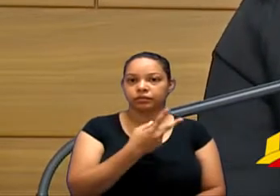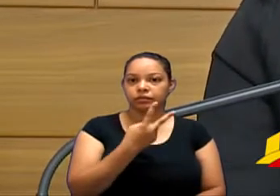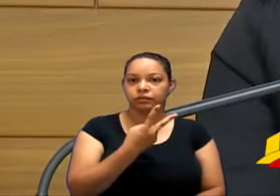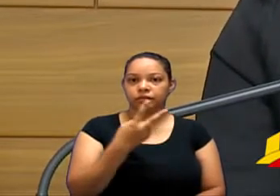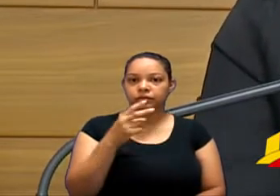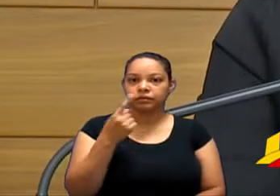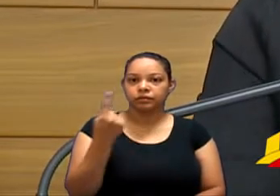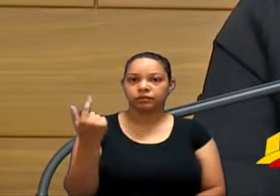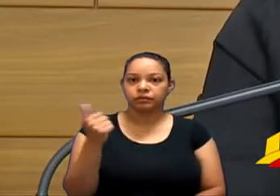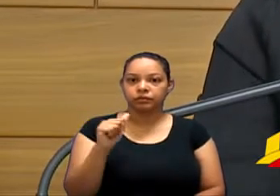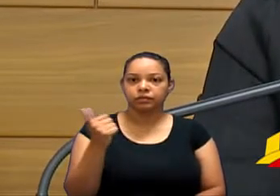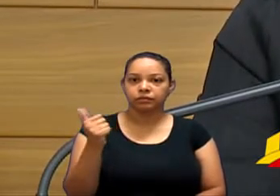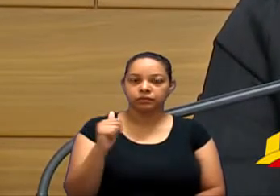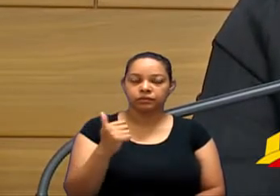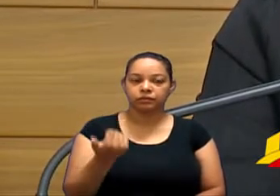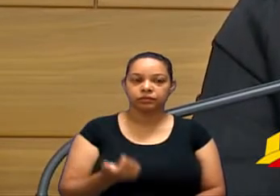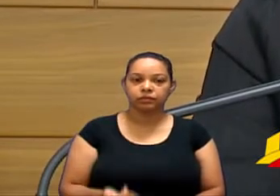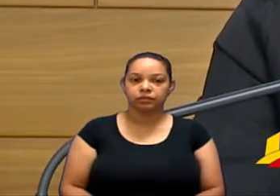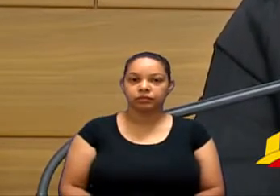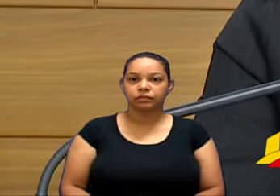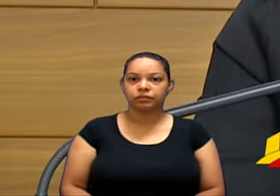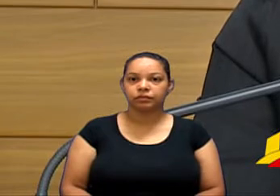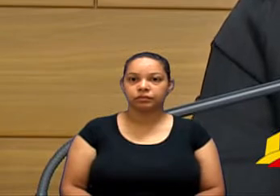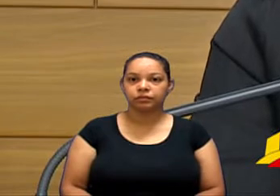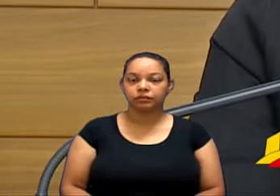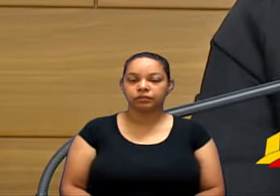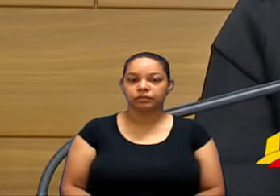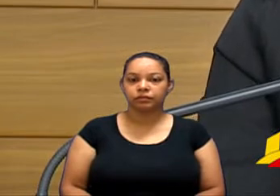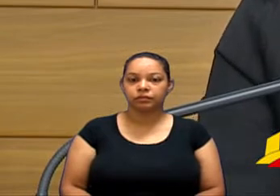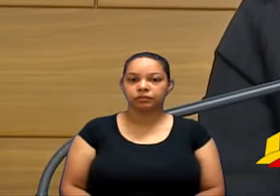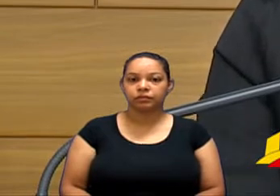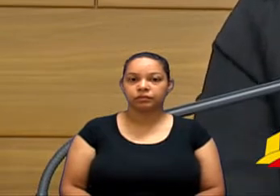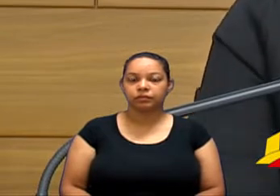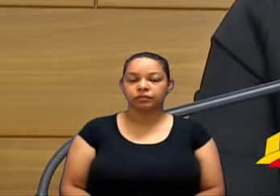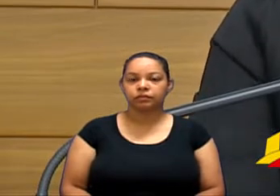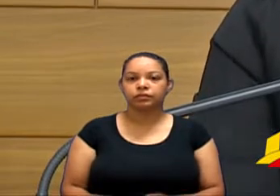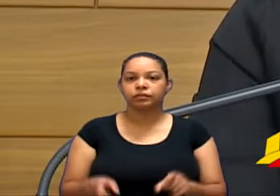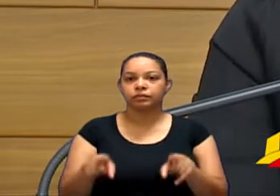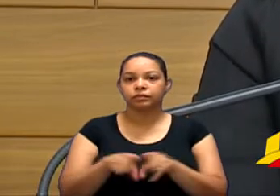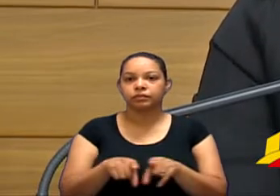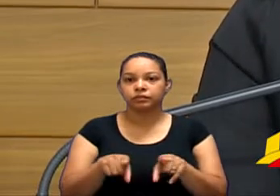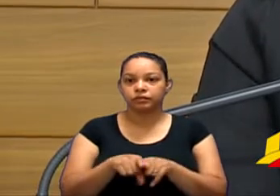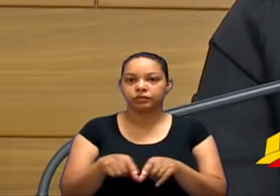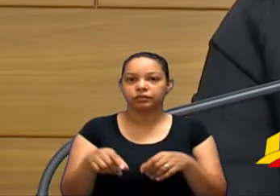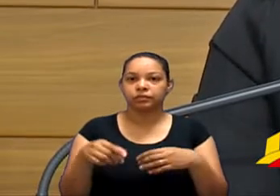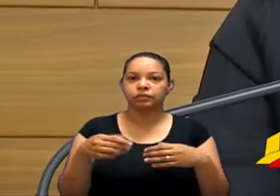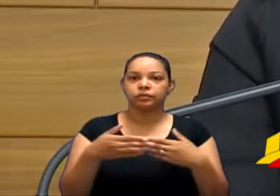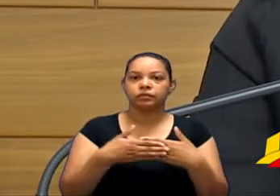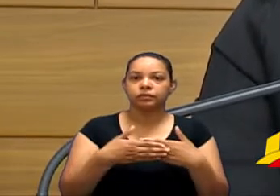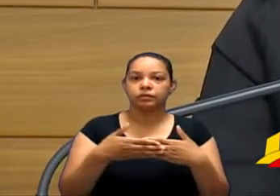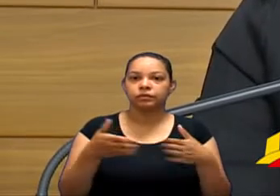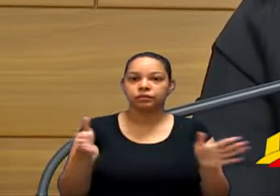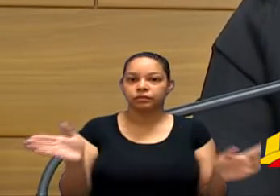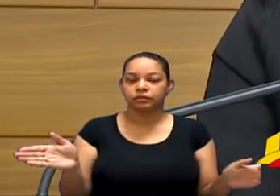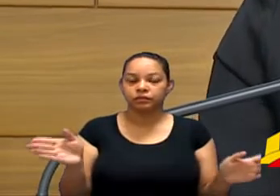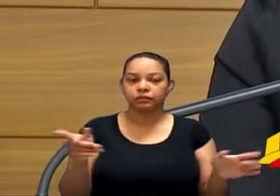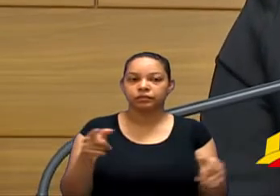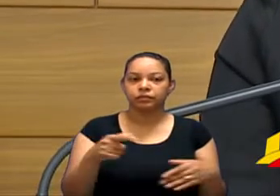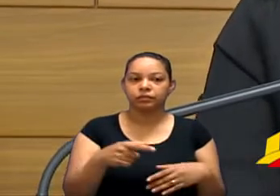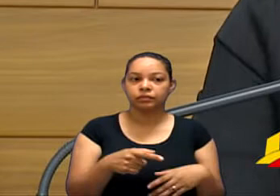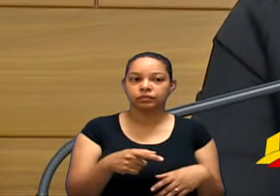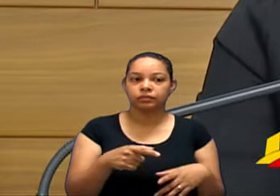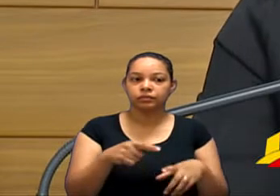sobre publicidade de minutos de novo código de obras Sorocaba bem como abertura de espaço para coleta de manifestações e sugestões